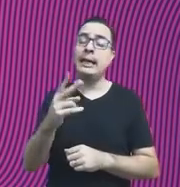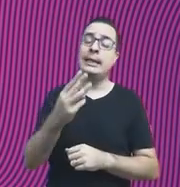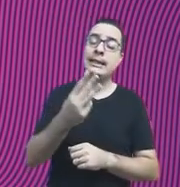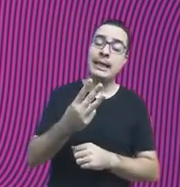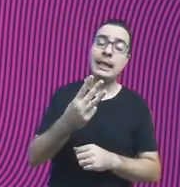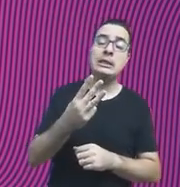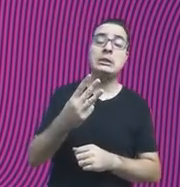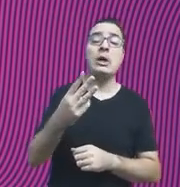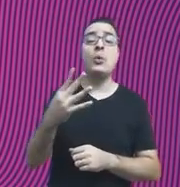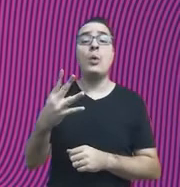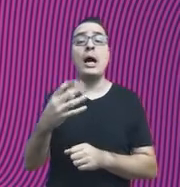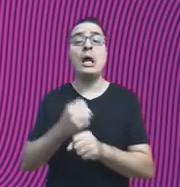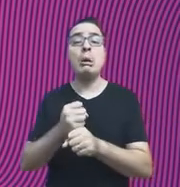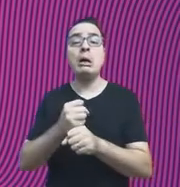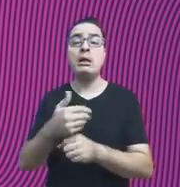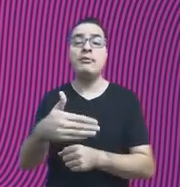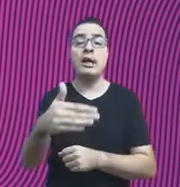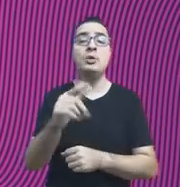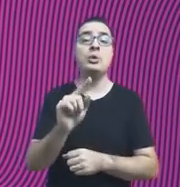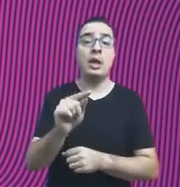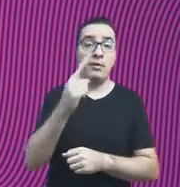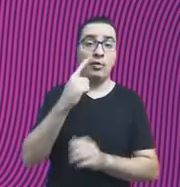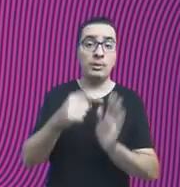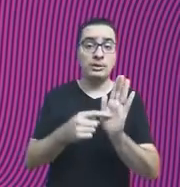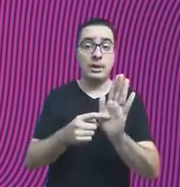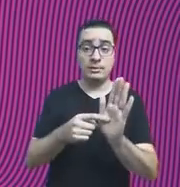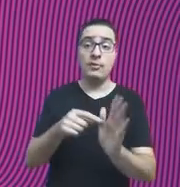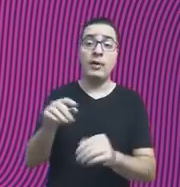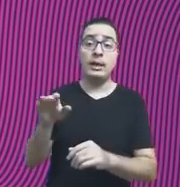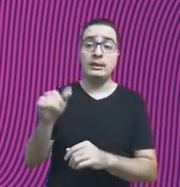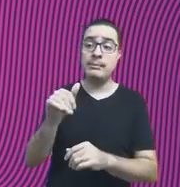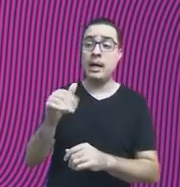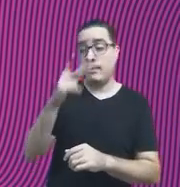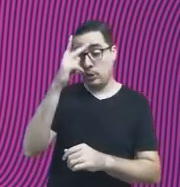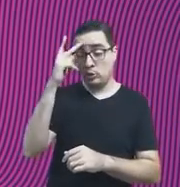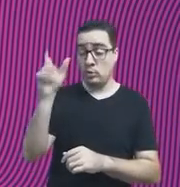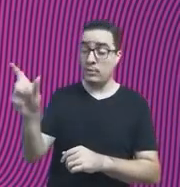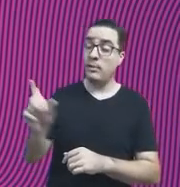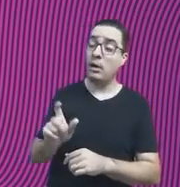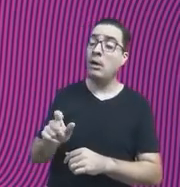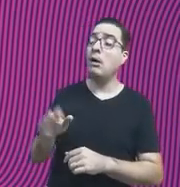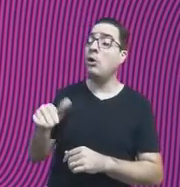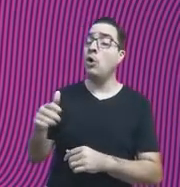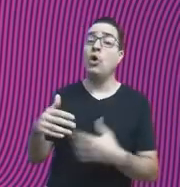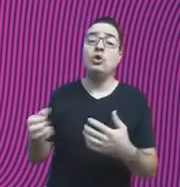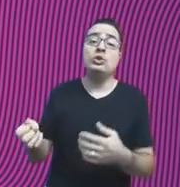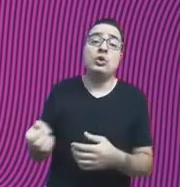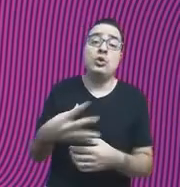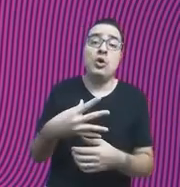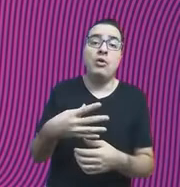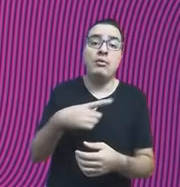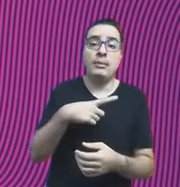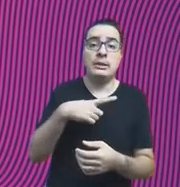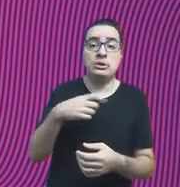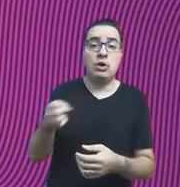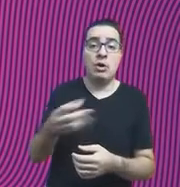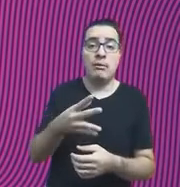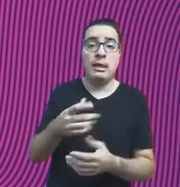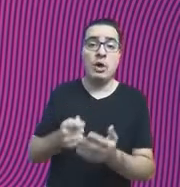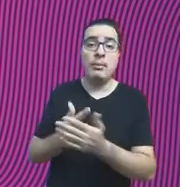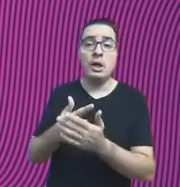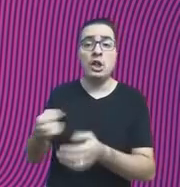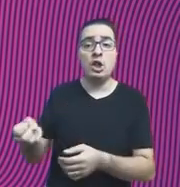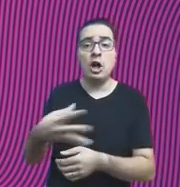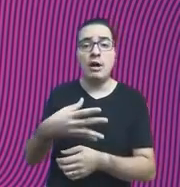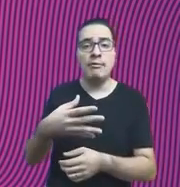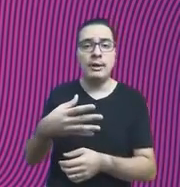você o que vai acontecer daqui a 3, 4 anos. Você vai chamar o seu beneficiário ou o seu novo entrante, aquele que está comprando uma carteira